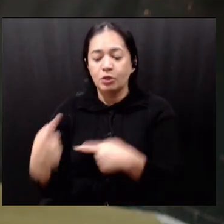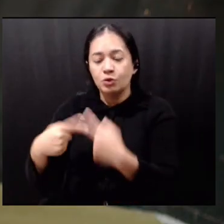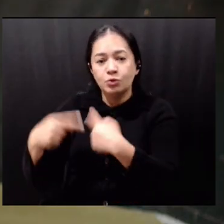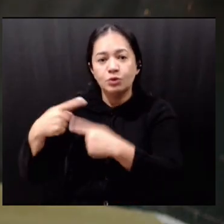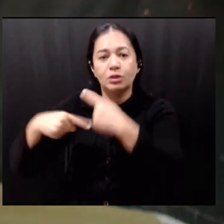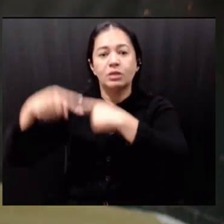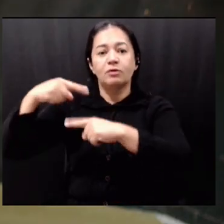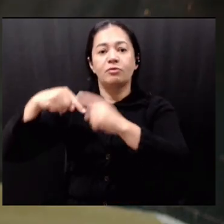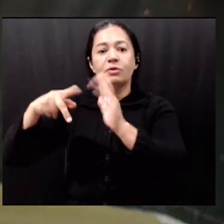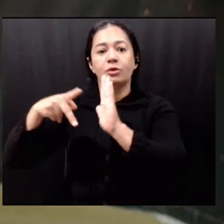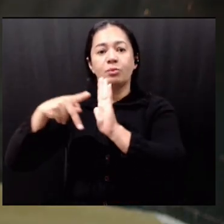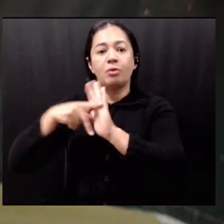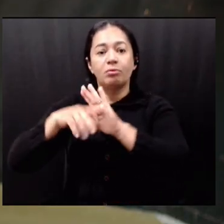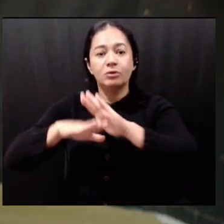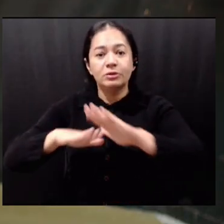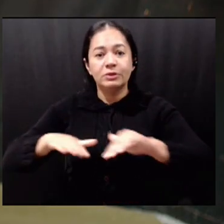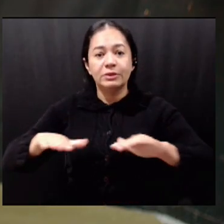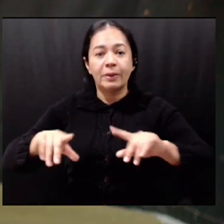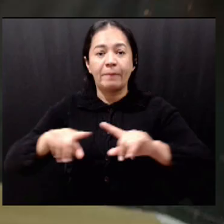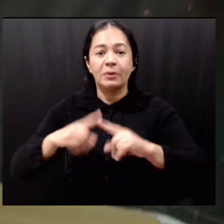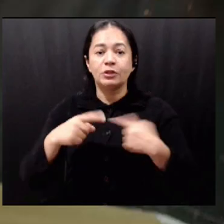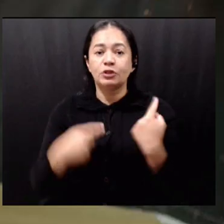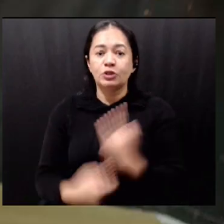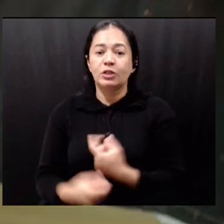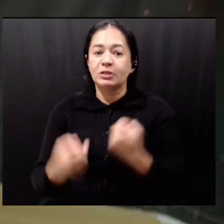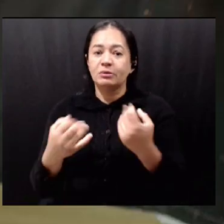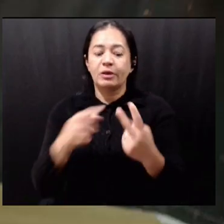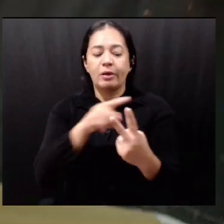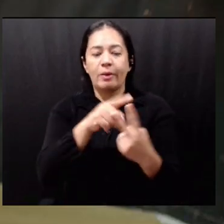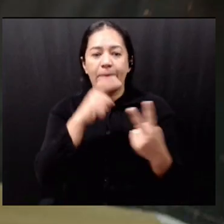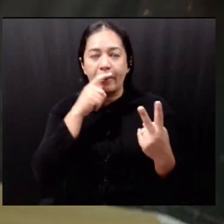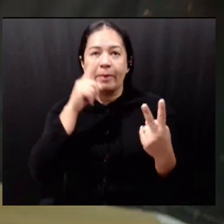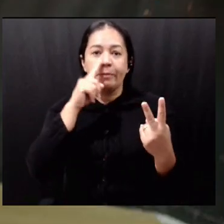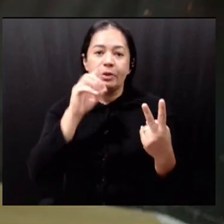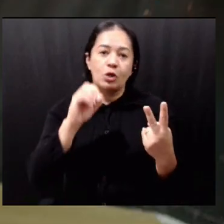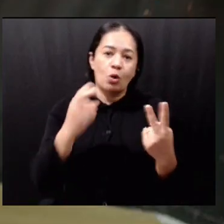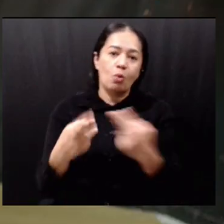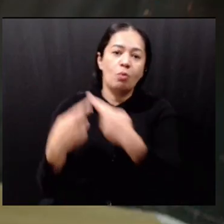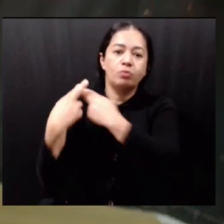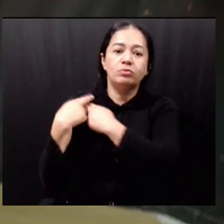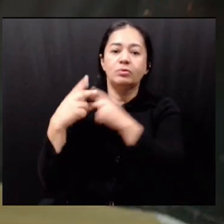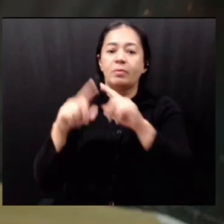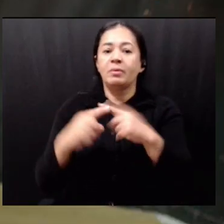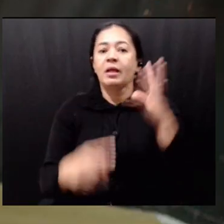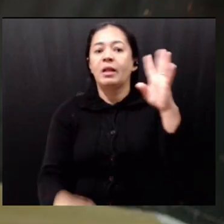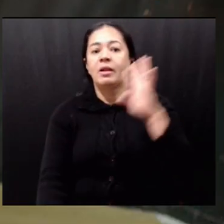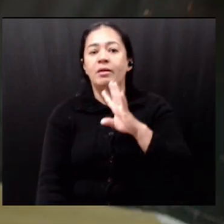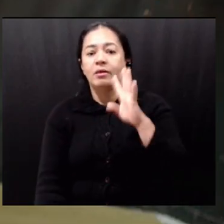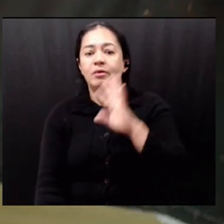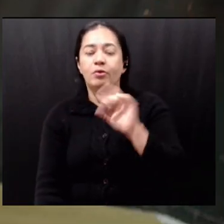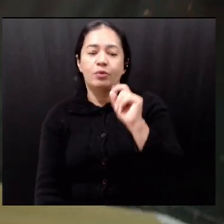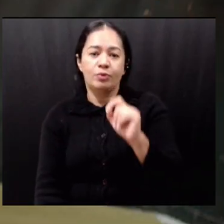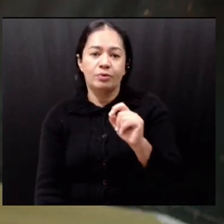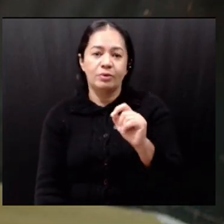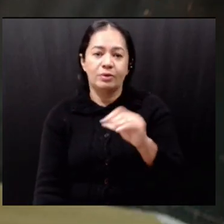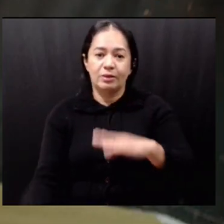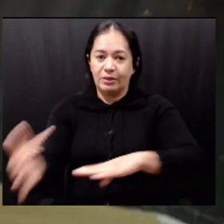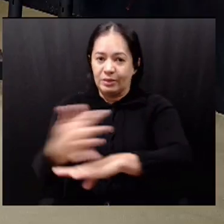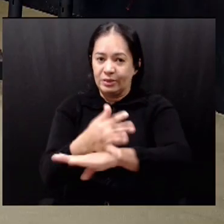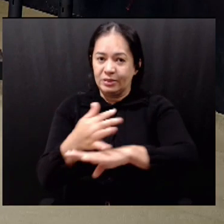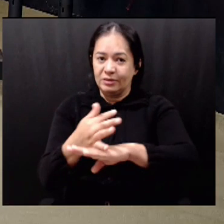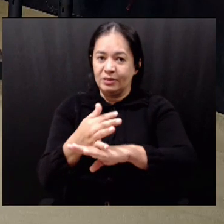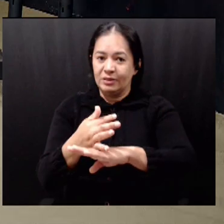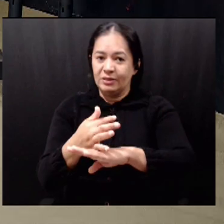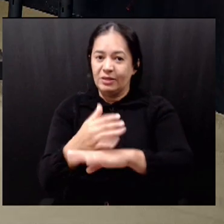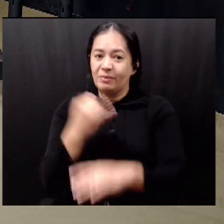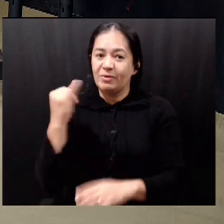está falando só dos pais, né? O pai, mãe, ou então o responsável. Mas é legal a gente salientar que as férias, ela vale para a família toda, né,